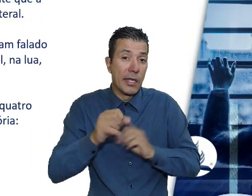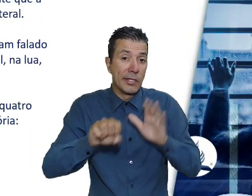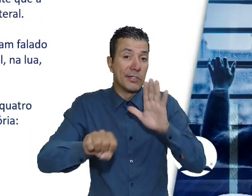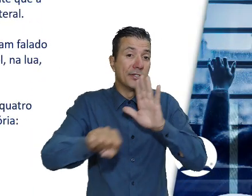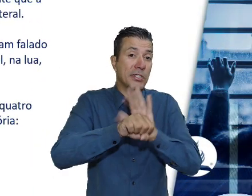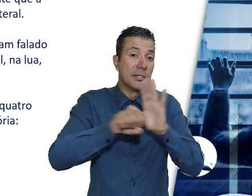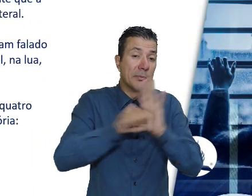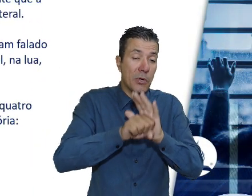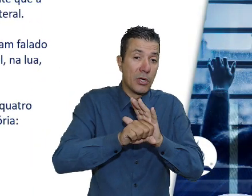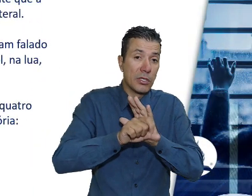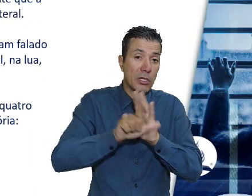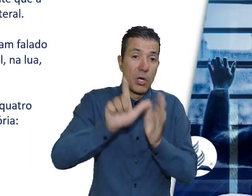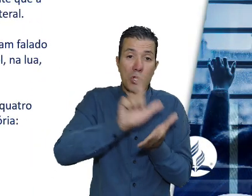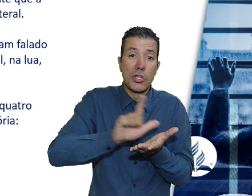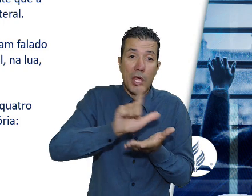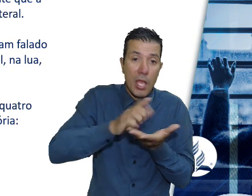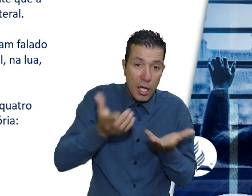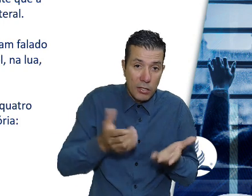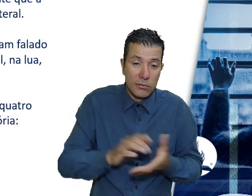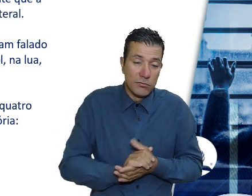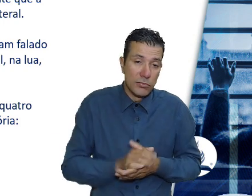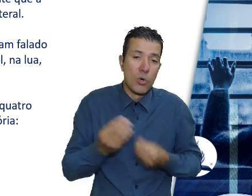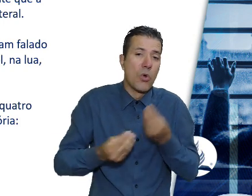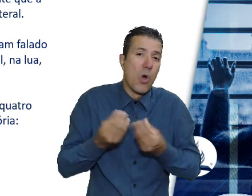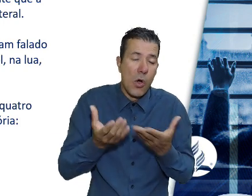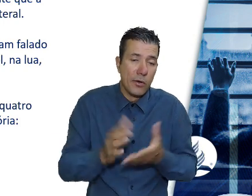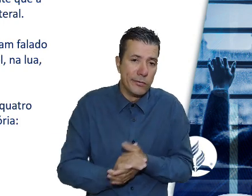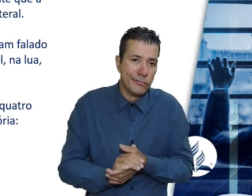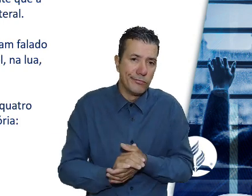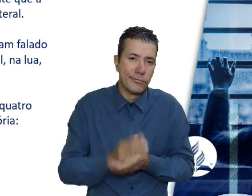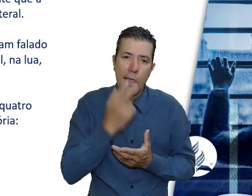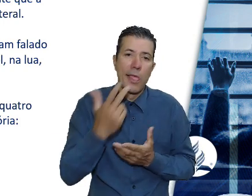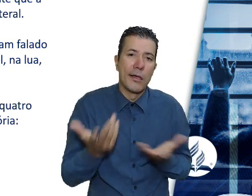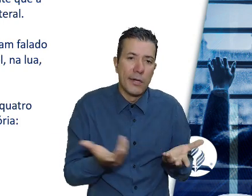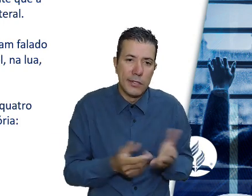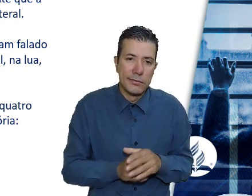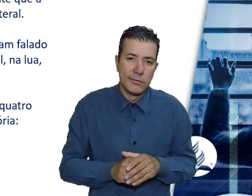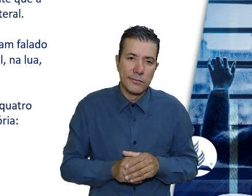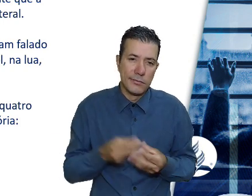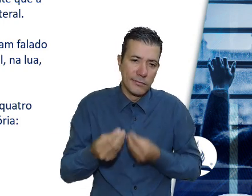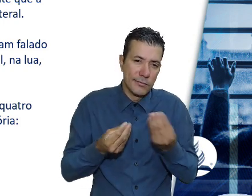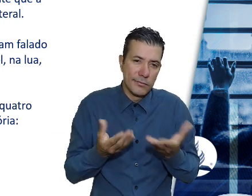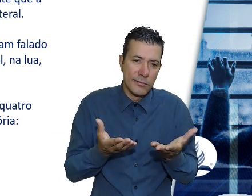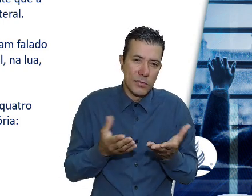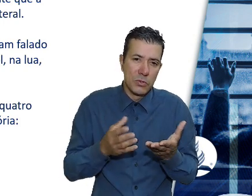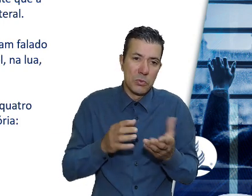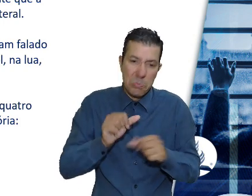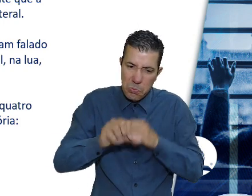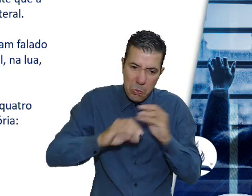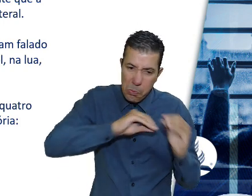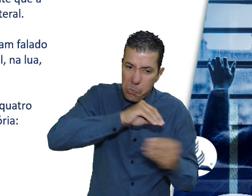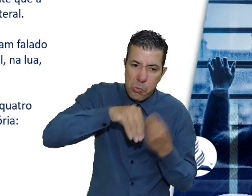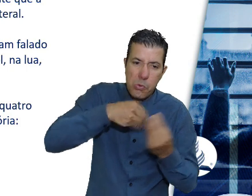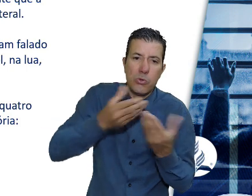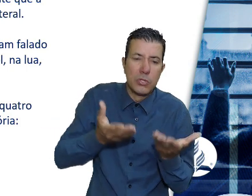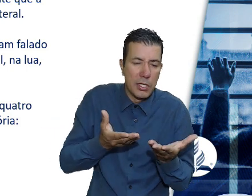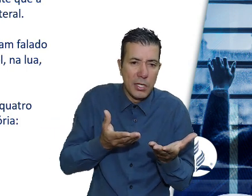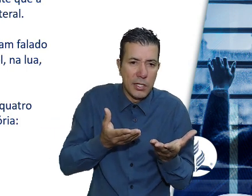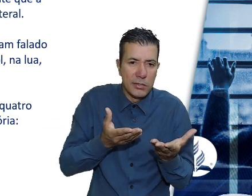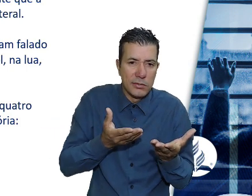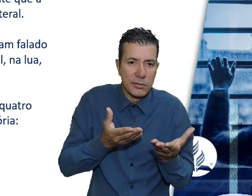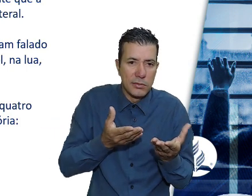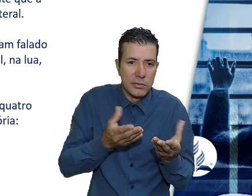Pode nos ajudar aqui, pastor Alexandre? Como é que é a linguagem agora? Como é que ela passa a ser? Aqui muda o padrão um pouco. O senhor pode nos